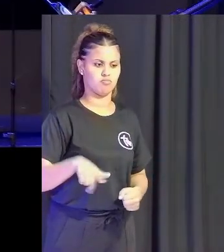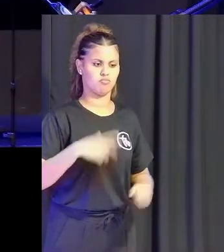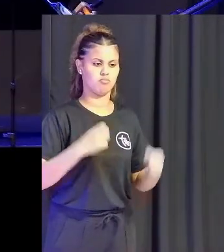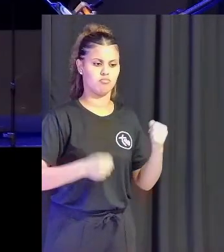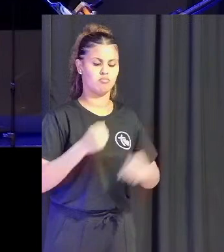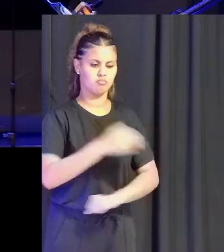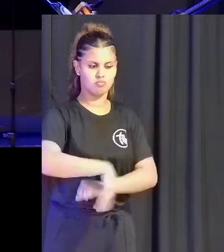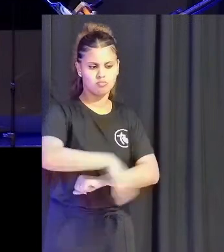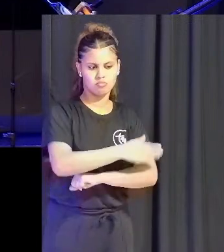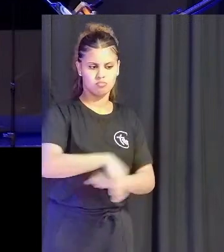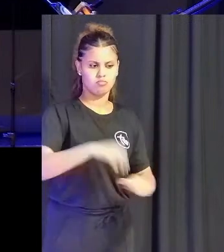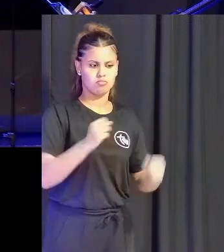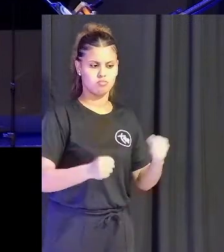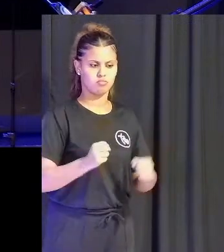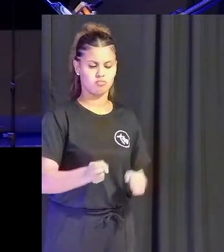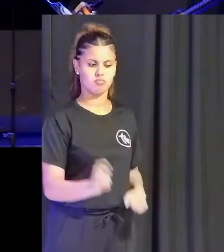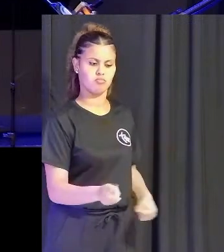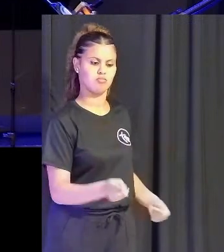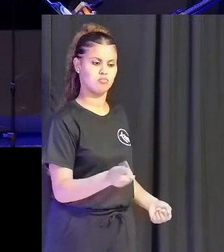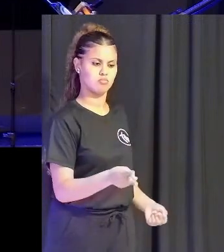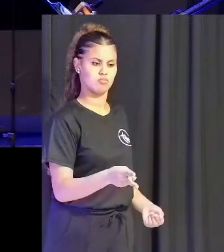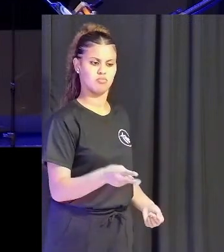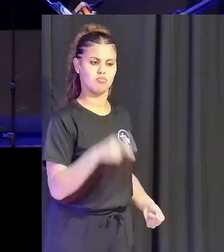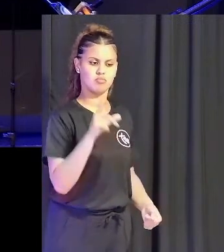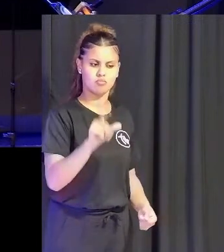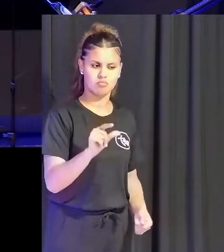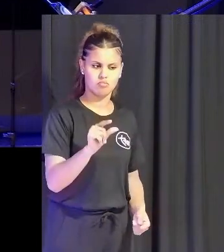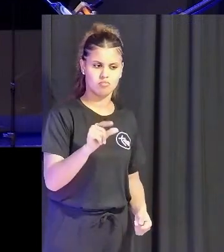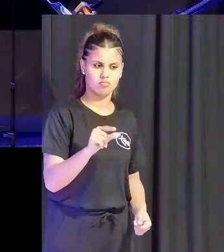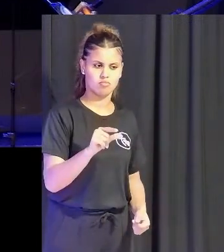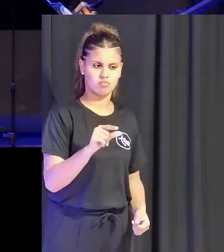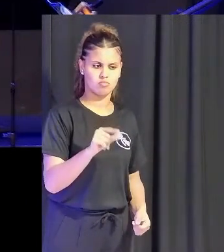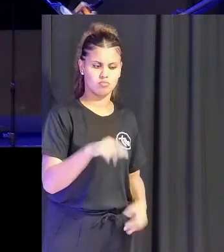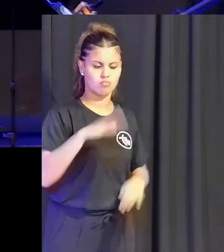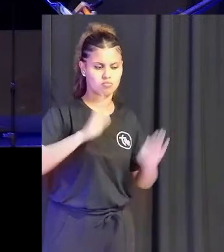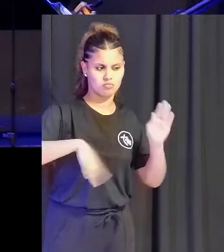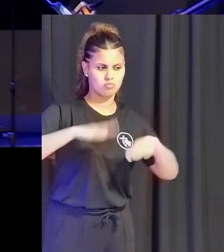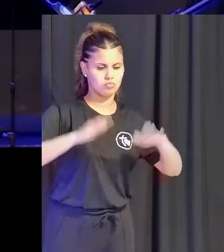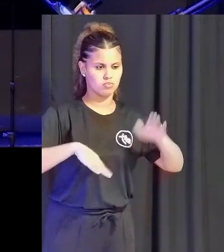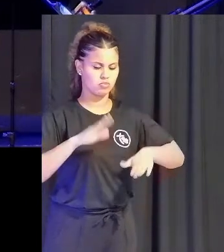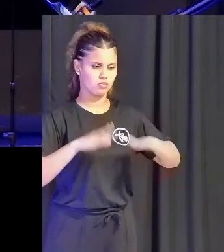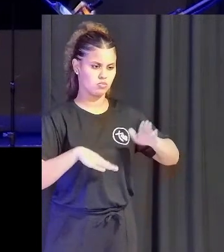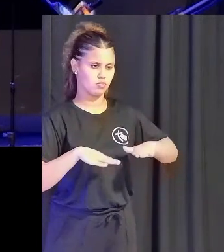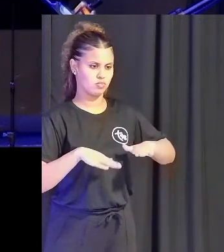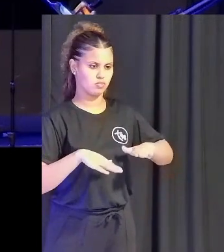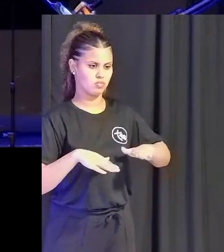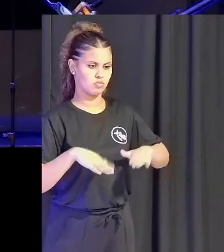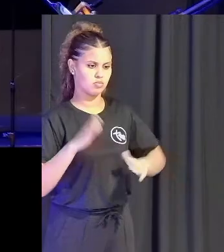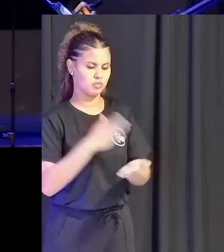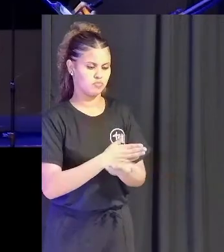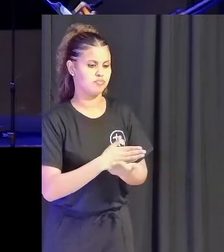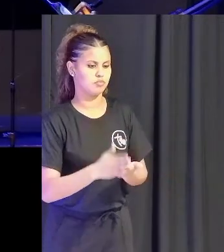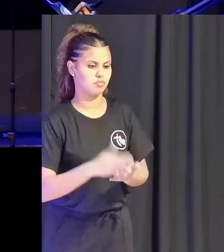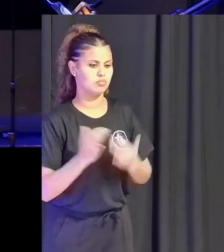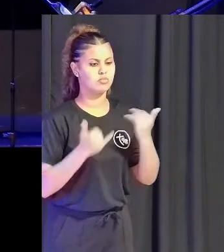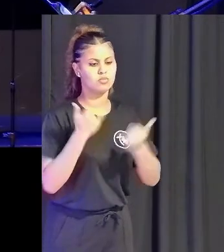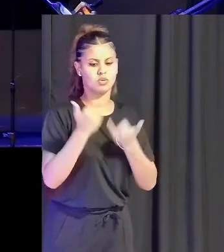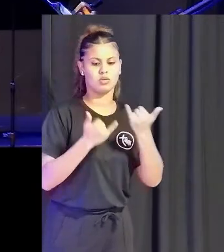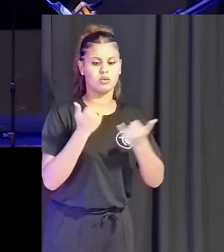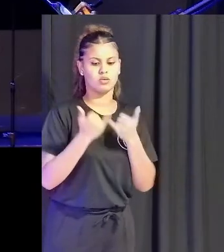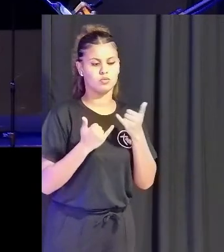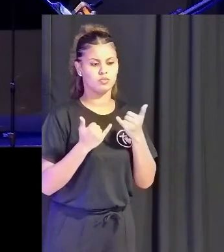tentação não é pecado, eu vou continuar mais um pouquinho. E às vezes a gente começa com essa brincadeira. a